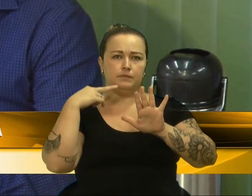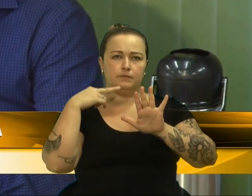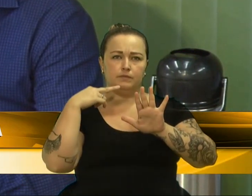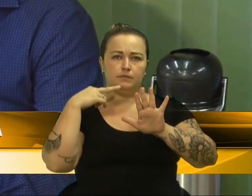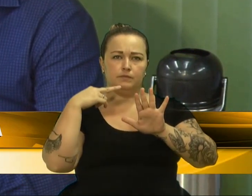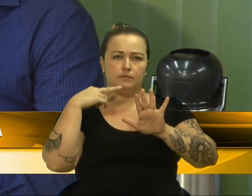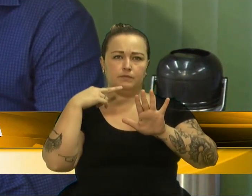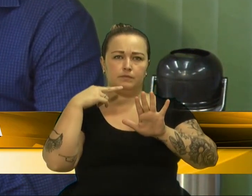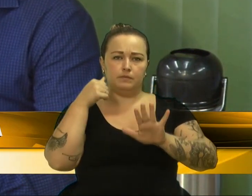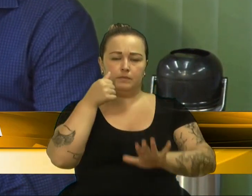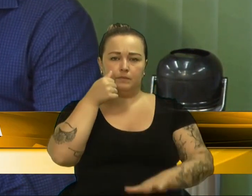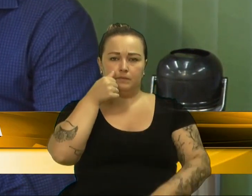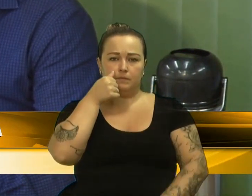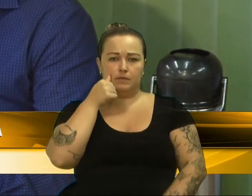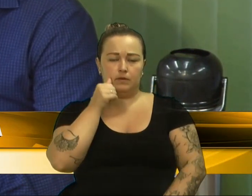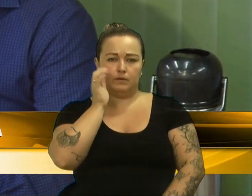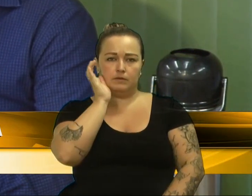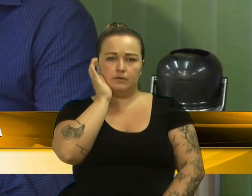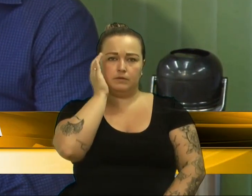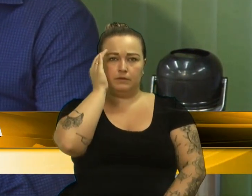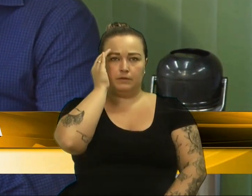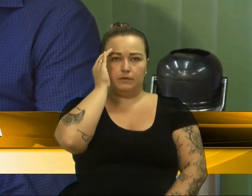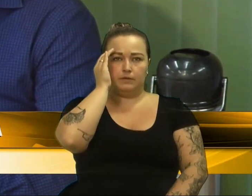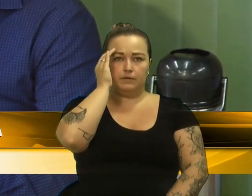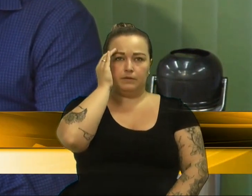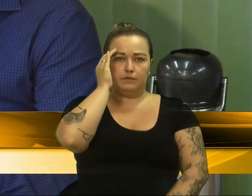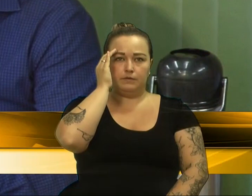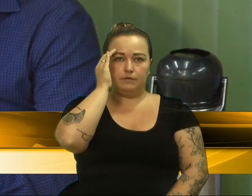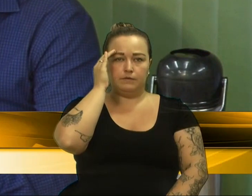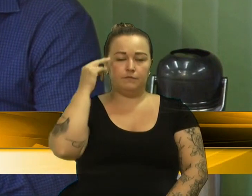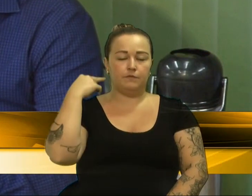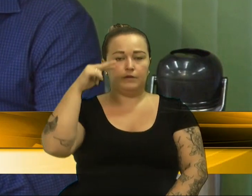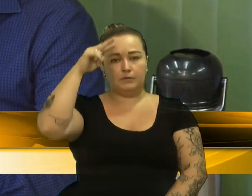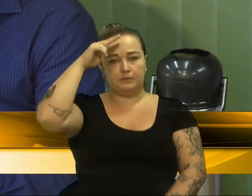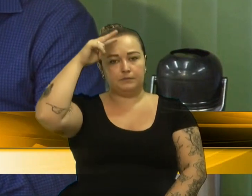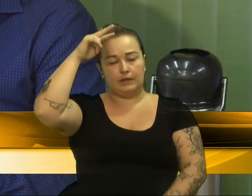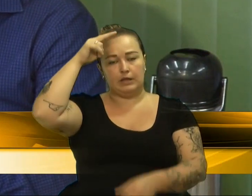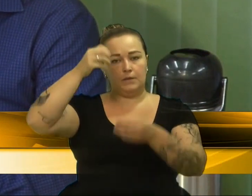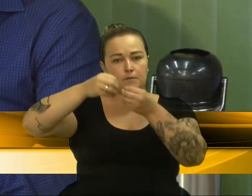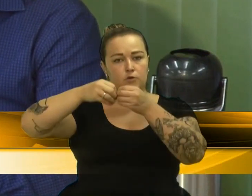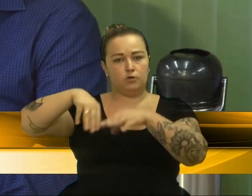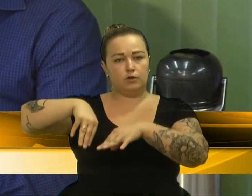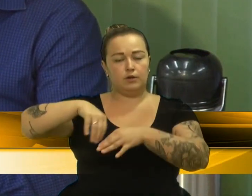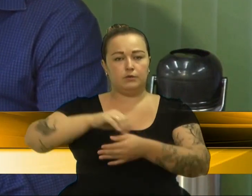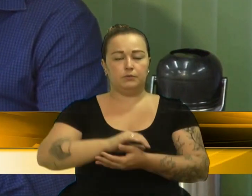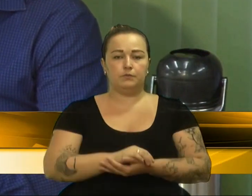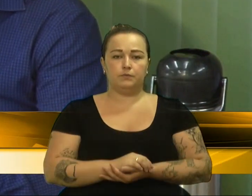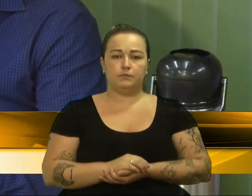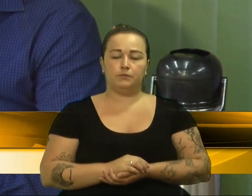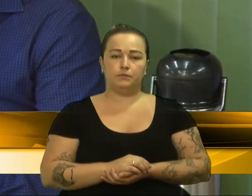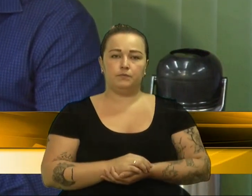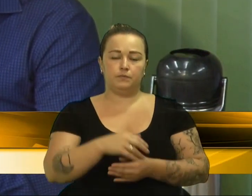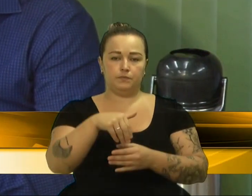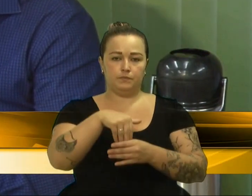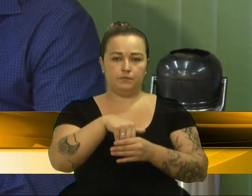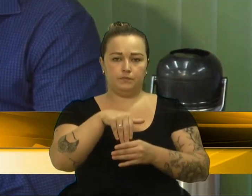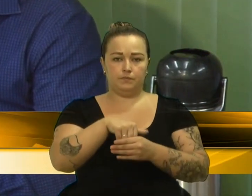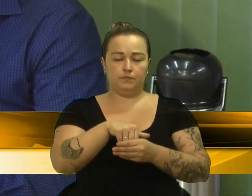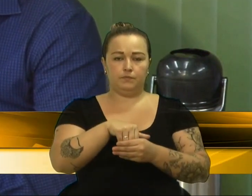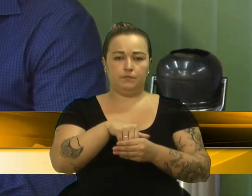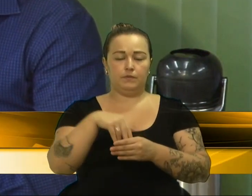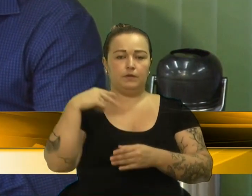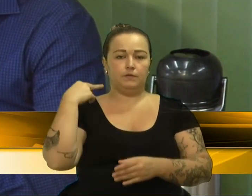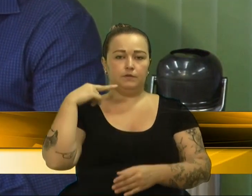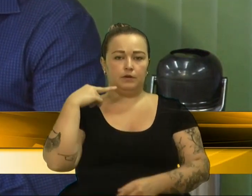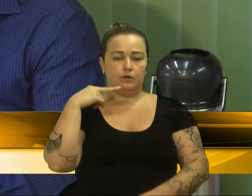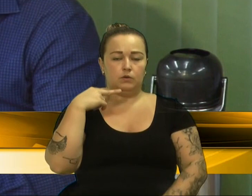Paula Iores. Votos do vereador Edson da Rosa ficam prejudicados. Em votação, vereadores